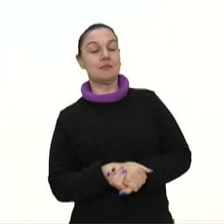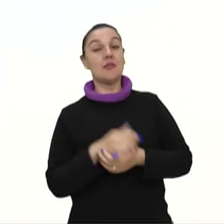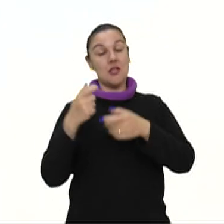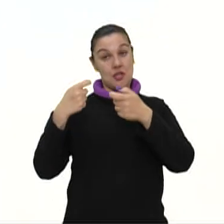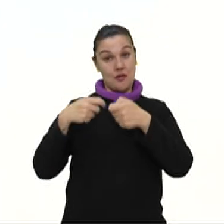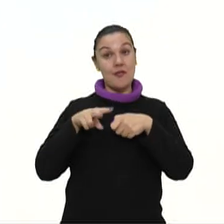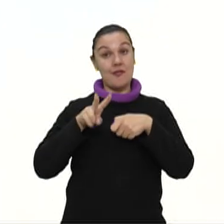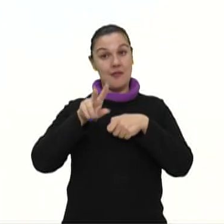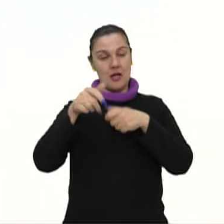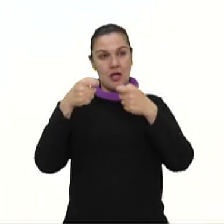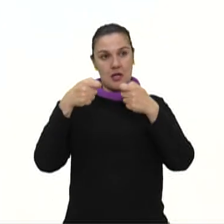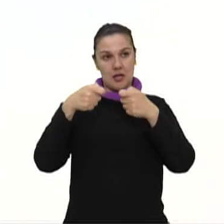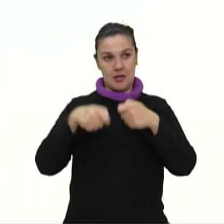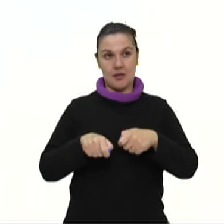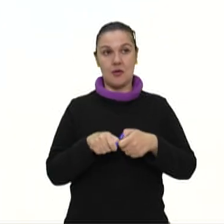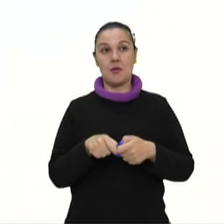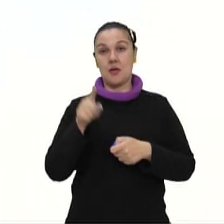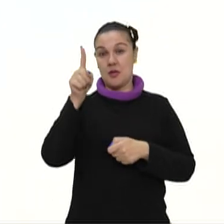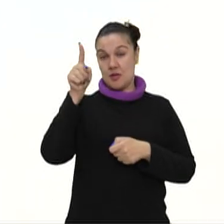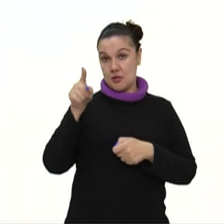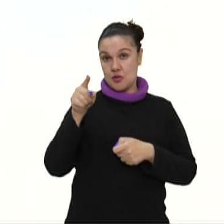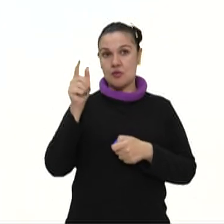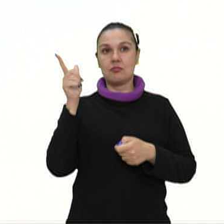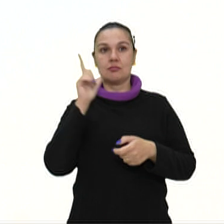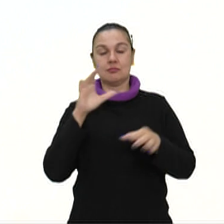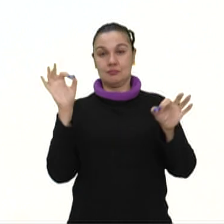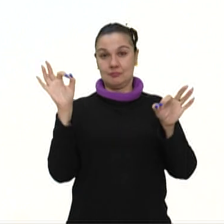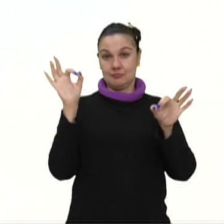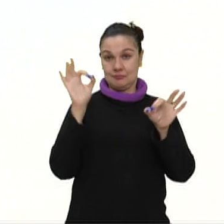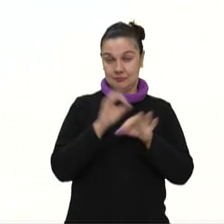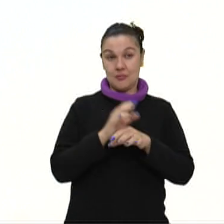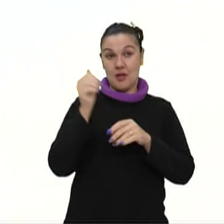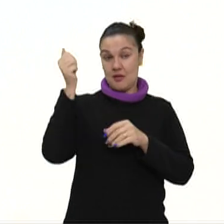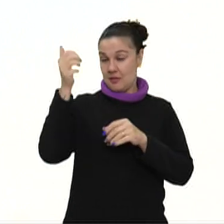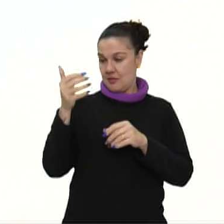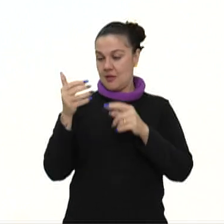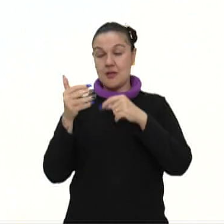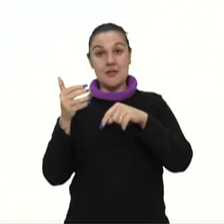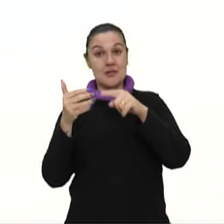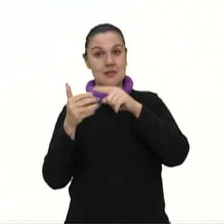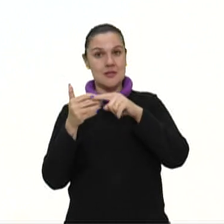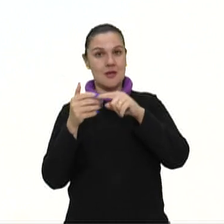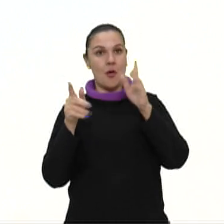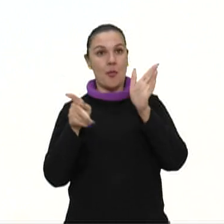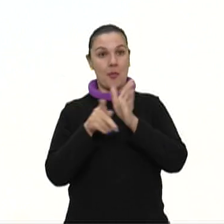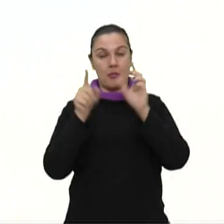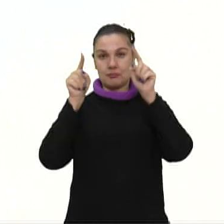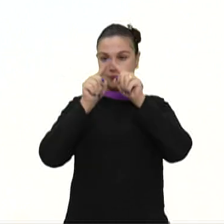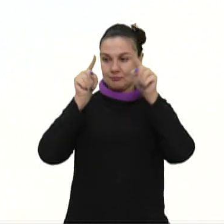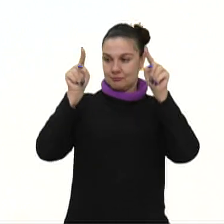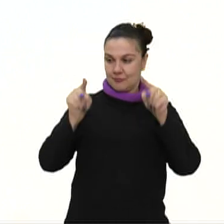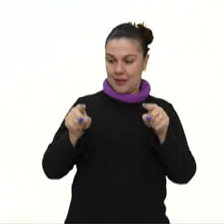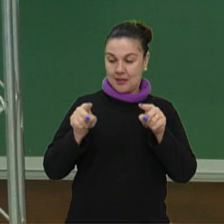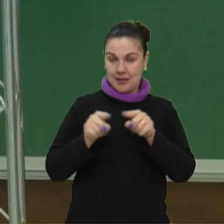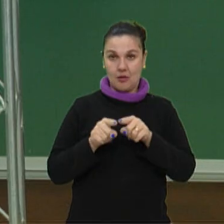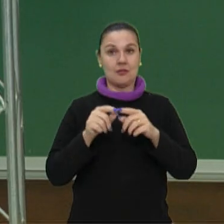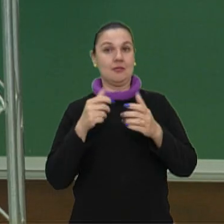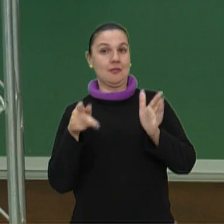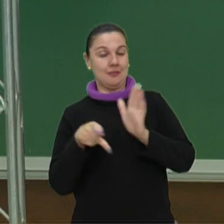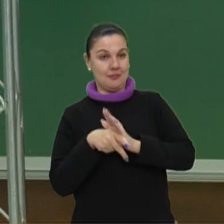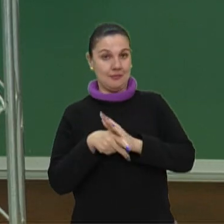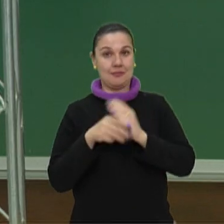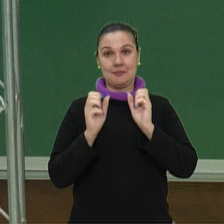Porque a gente chegou nas soluções e essas soluções são as medidas dos lados do